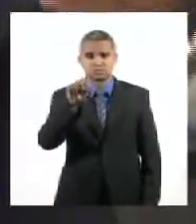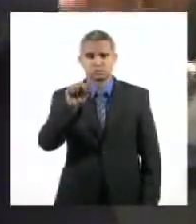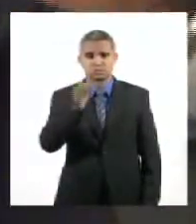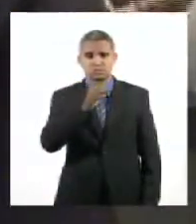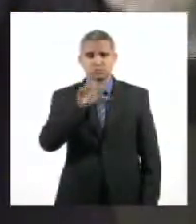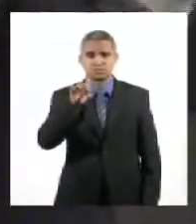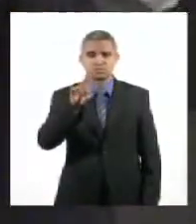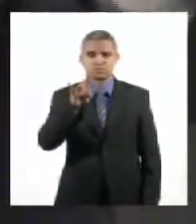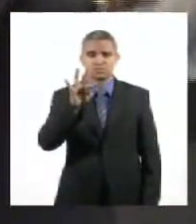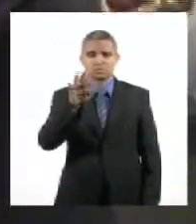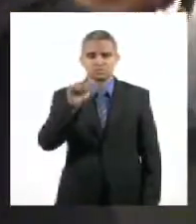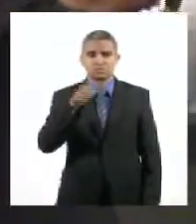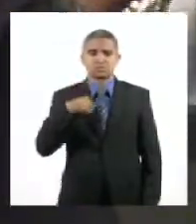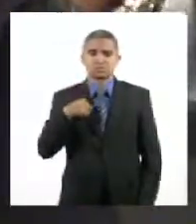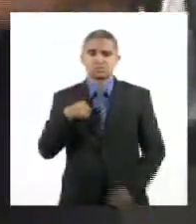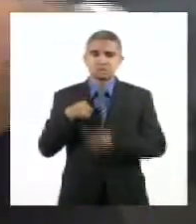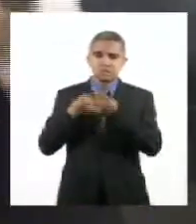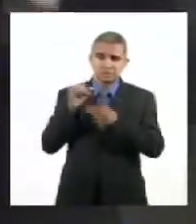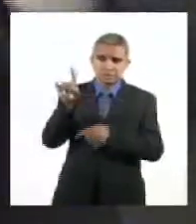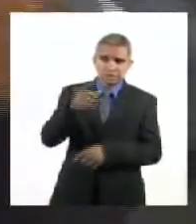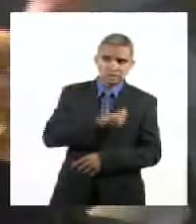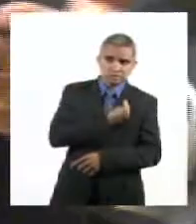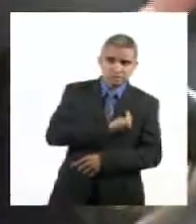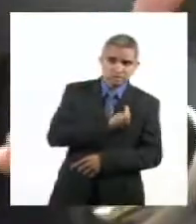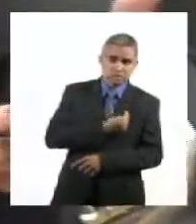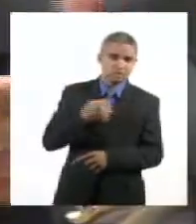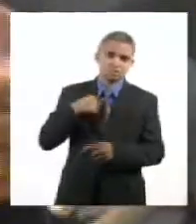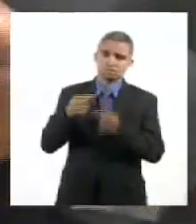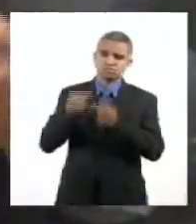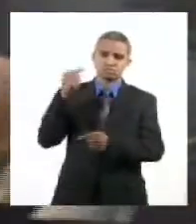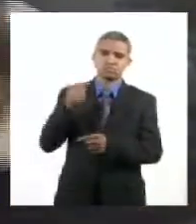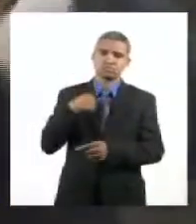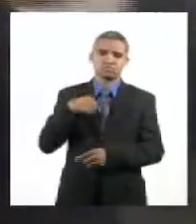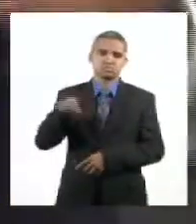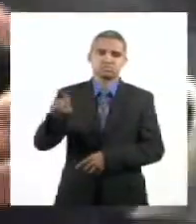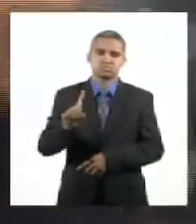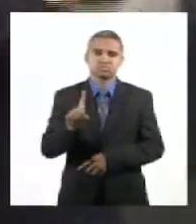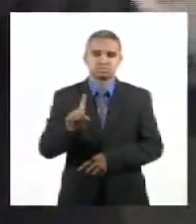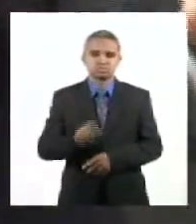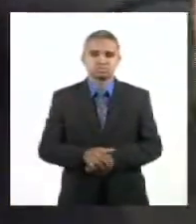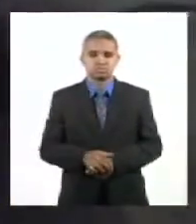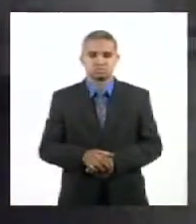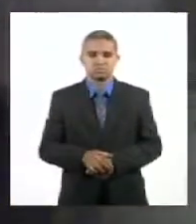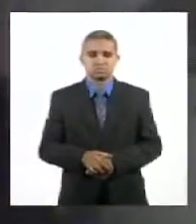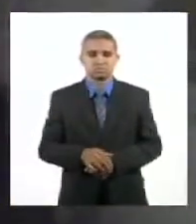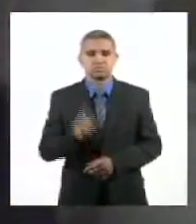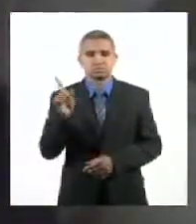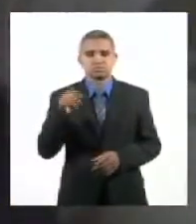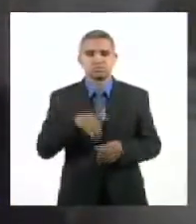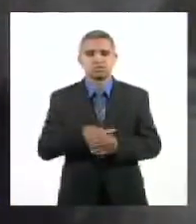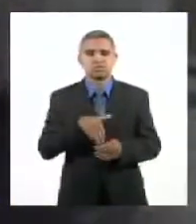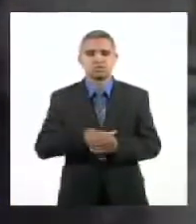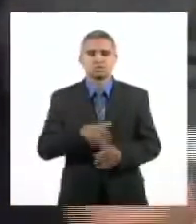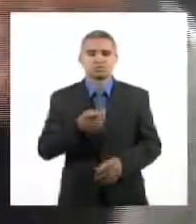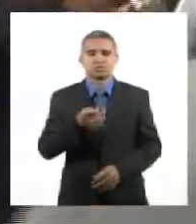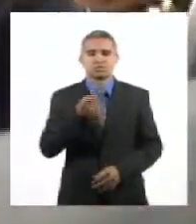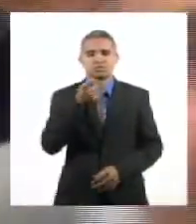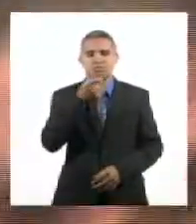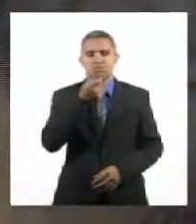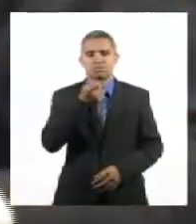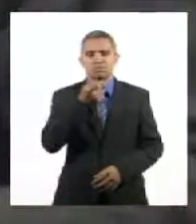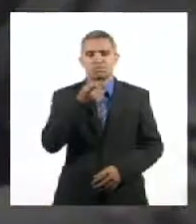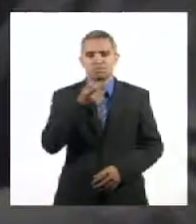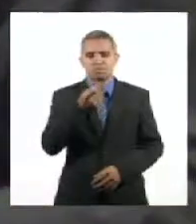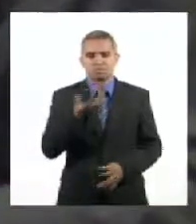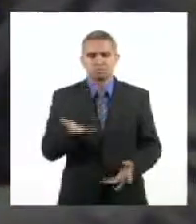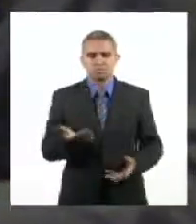nesse sentido, que é pré-candidato a prefeito e teve uma votação pífia lá dentro do município. Para se ter uma ideia, eu que